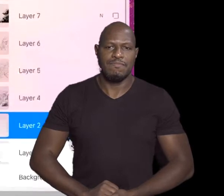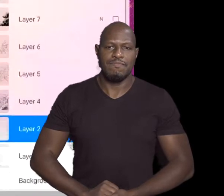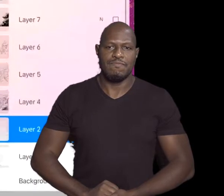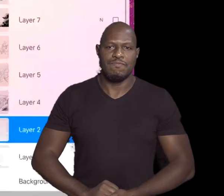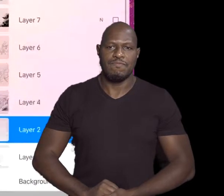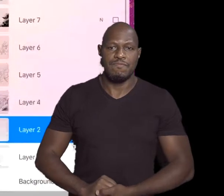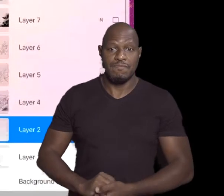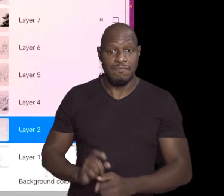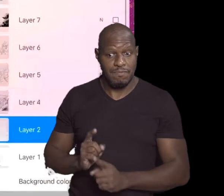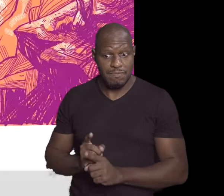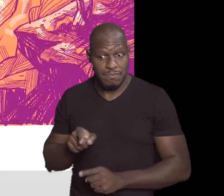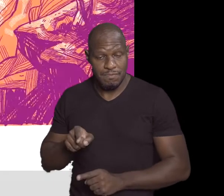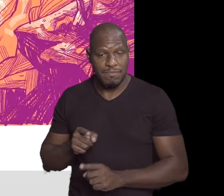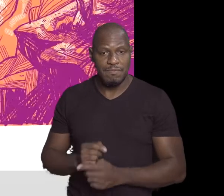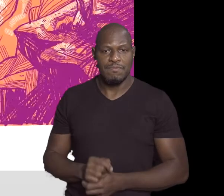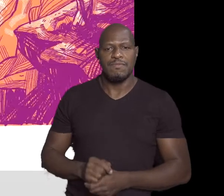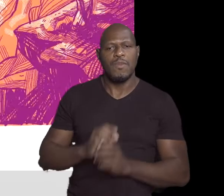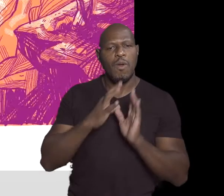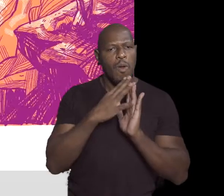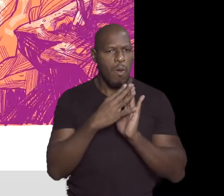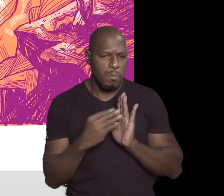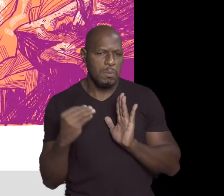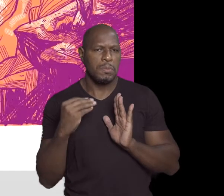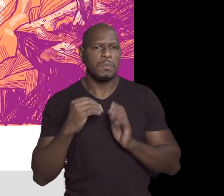Aqui eu tenho. Eu vou copiar.